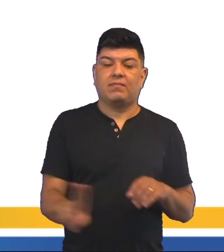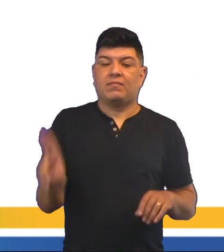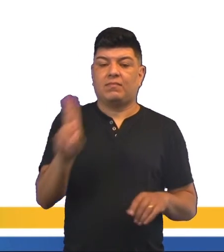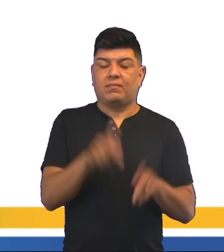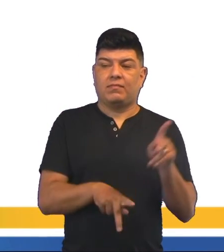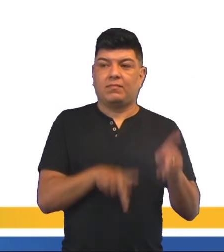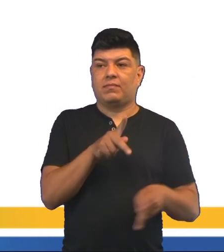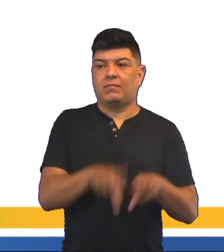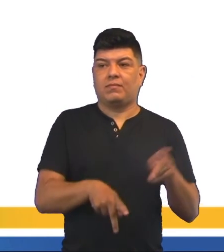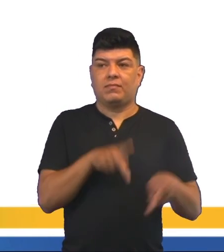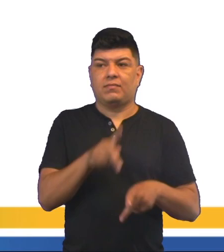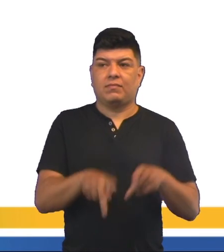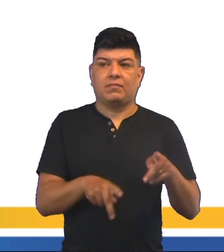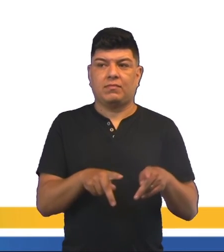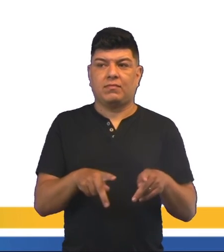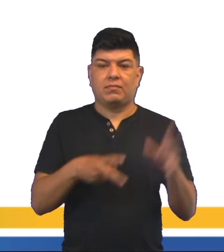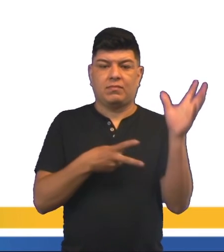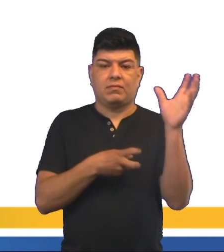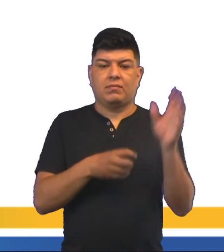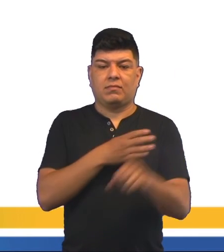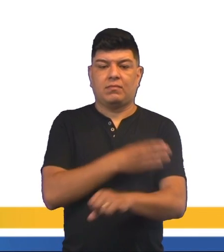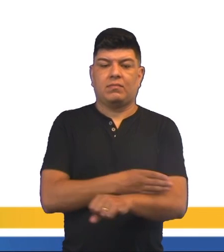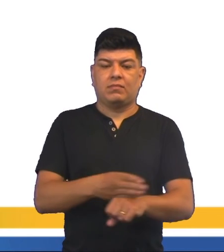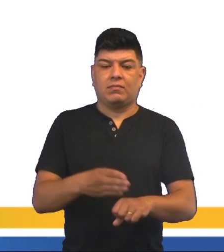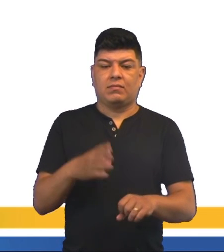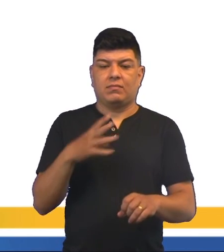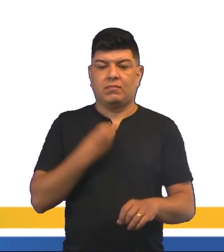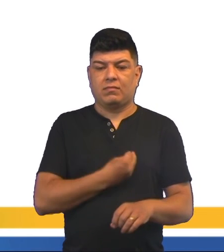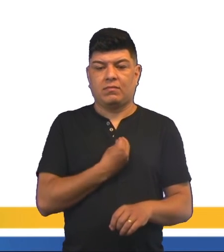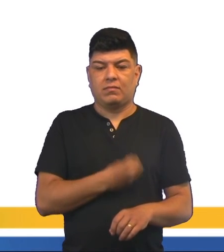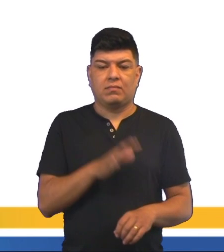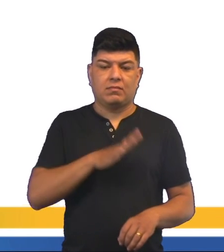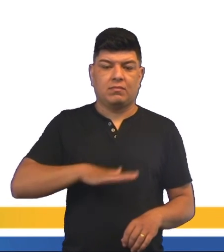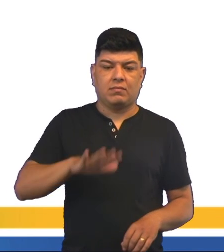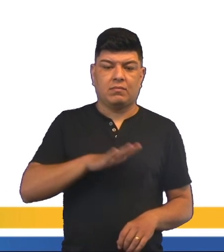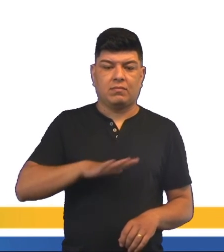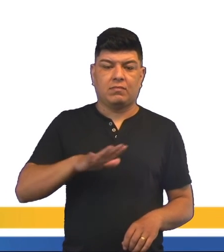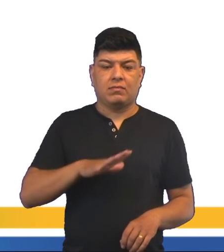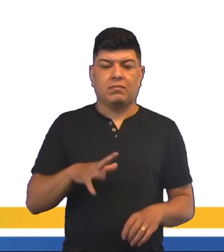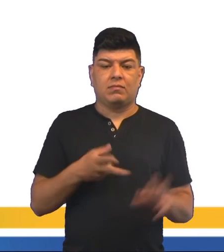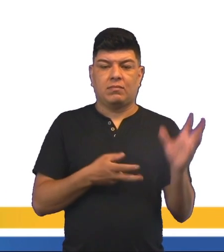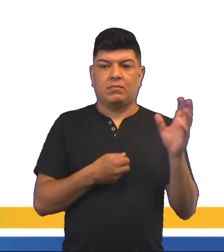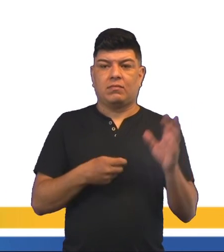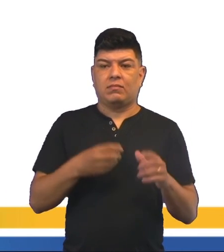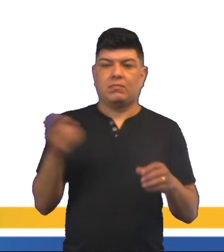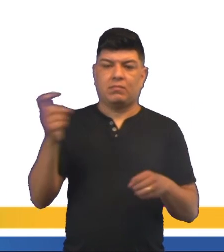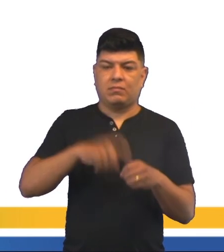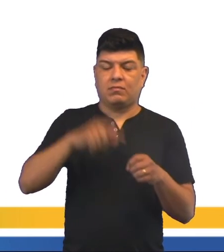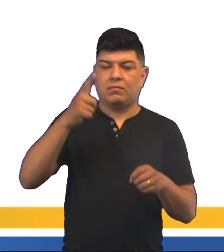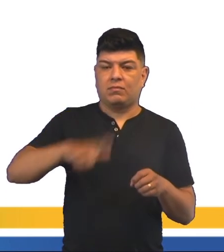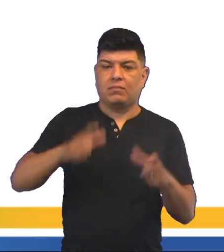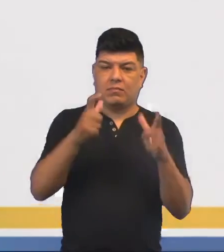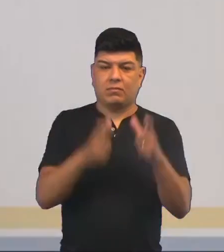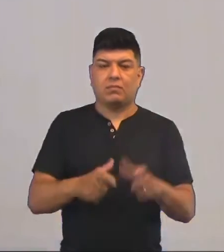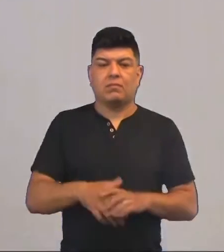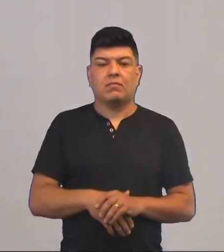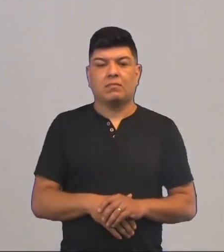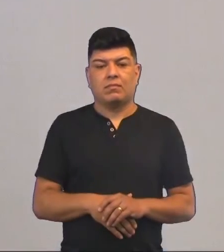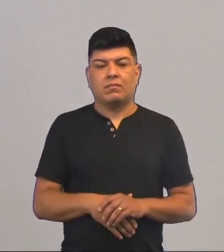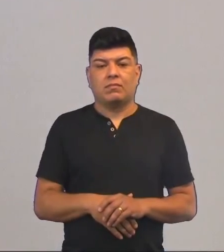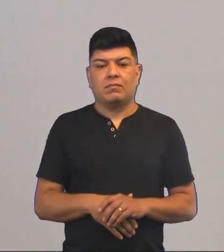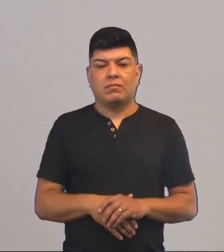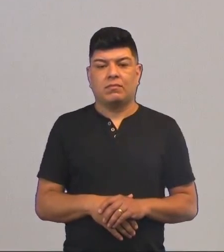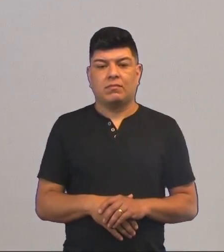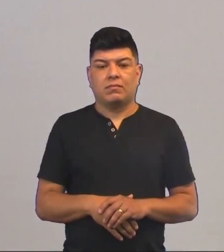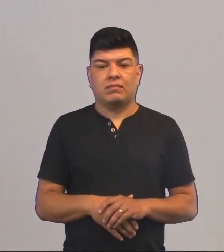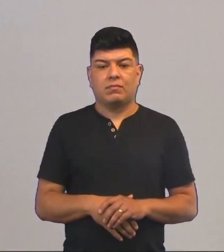por populações, né, extrativistas tradicionais, cuja subsistência baseia no extrativismo sustentável daquela região.